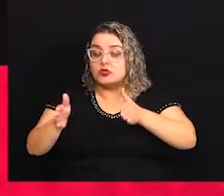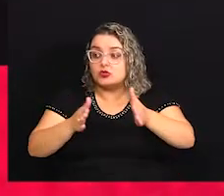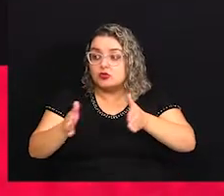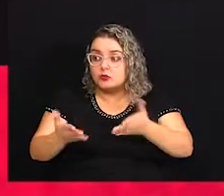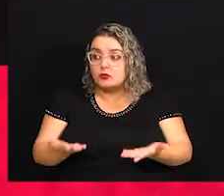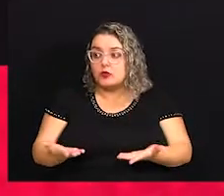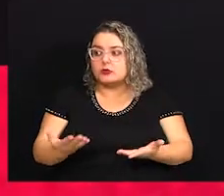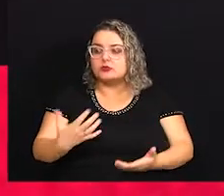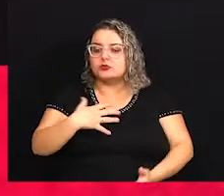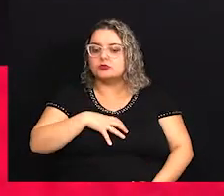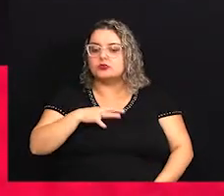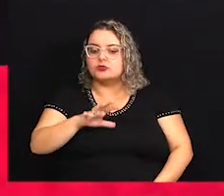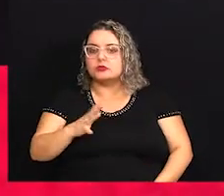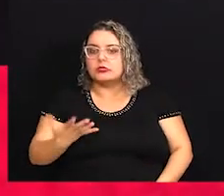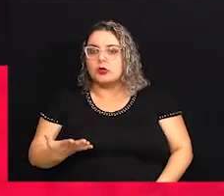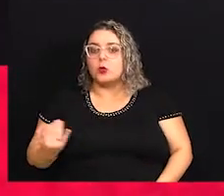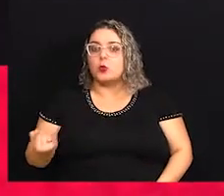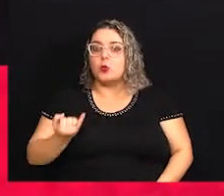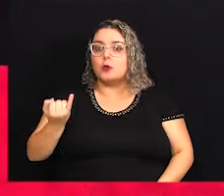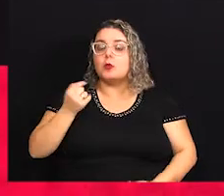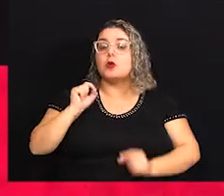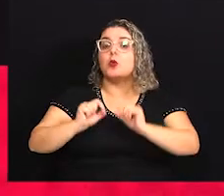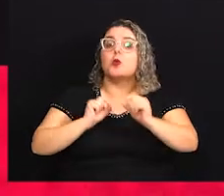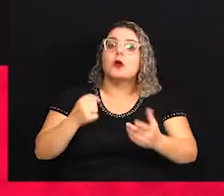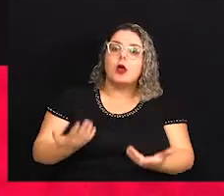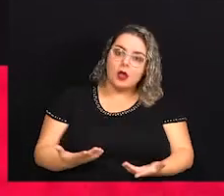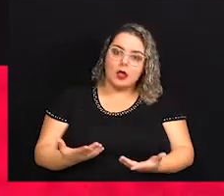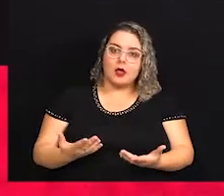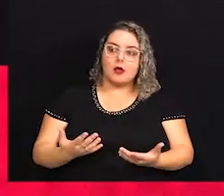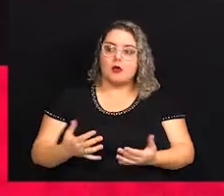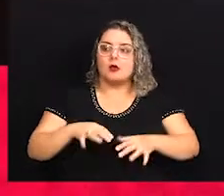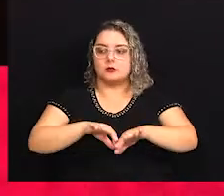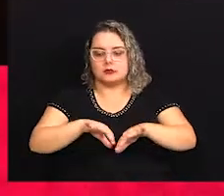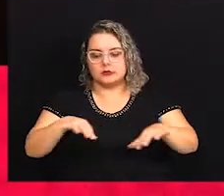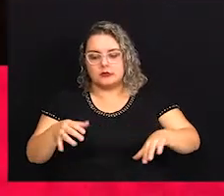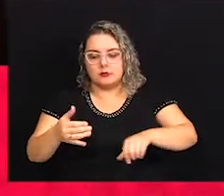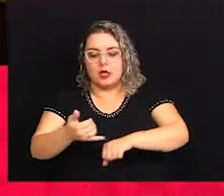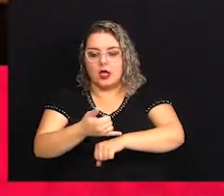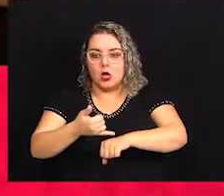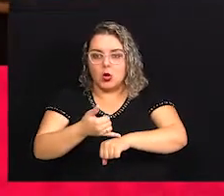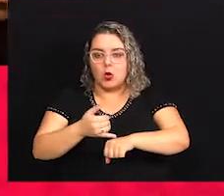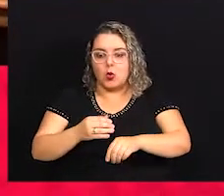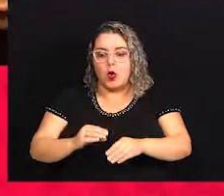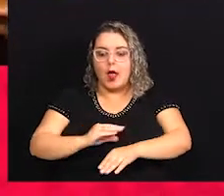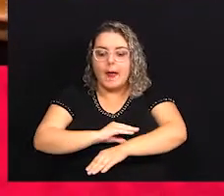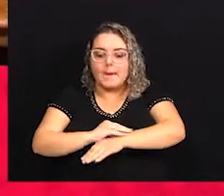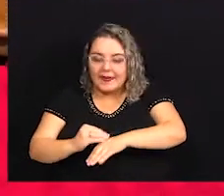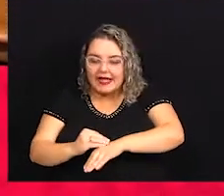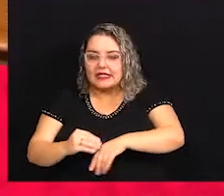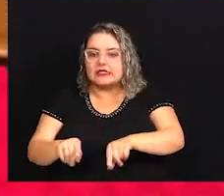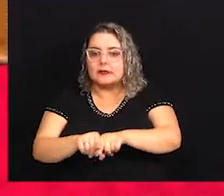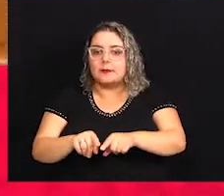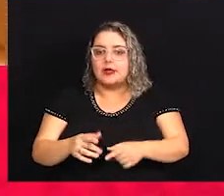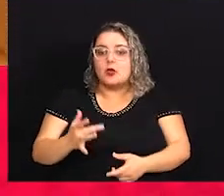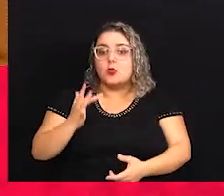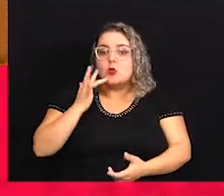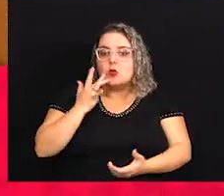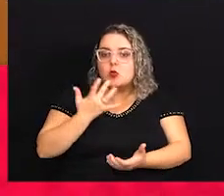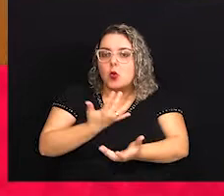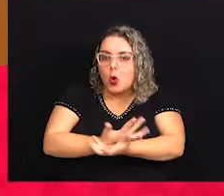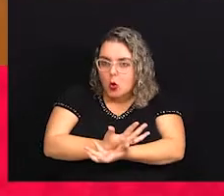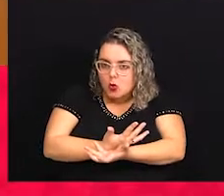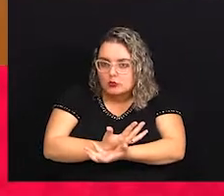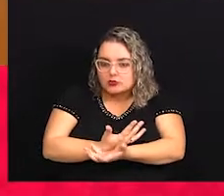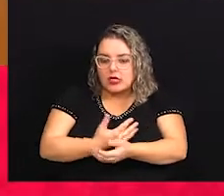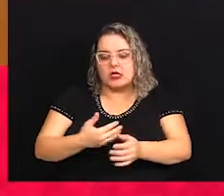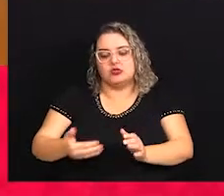no momento do modo de preparo, o importante também é você separar a gordura, a pele e o osso, né? Sim. Então, a